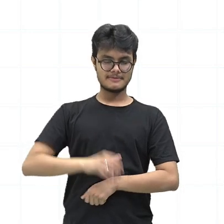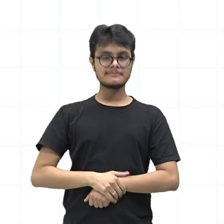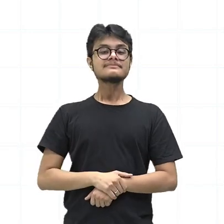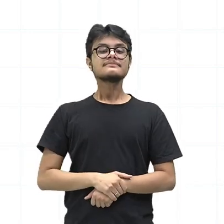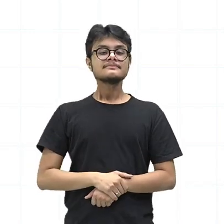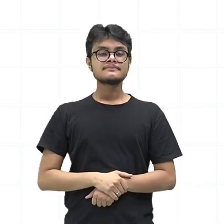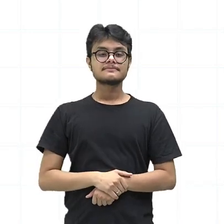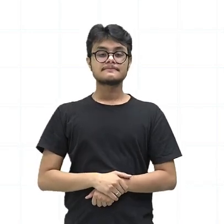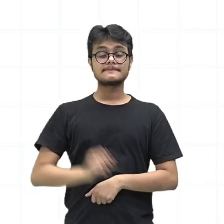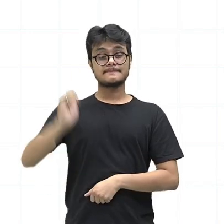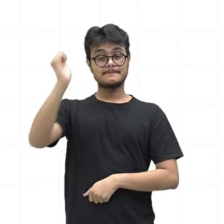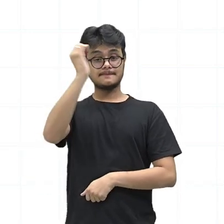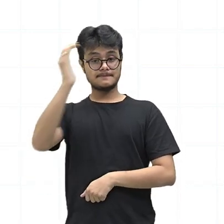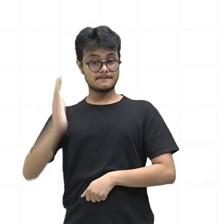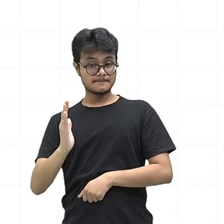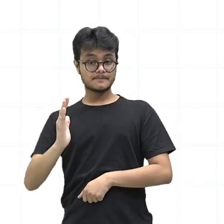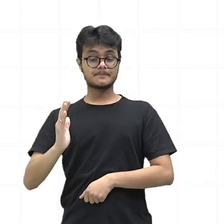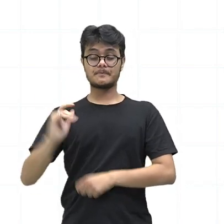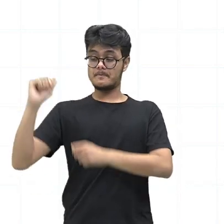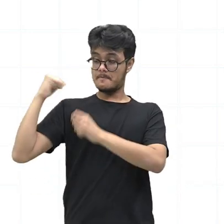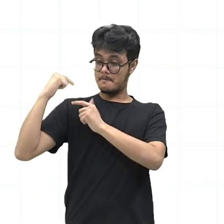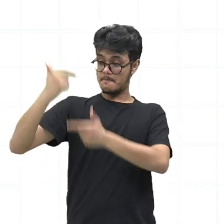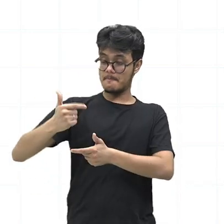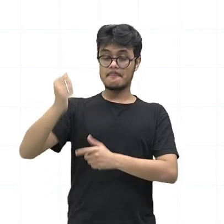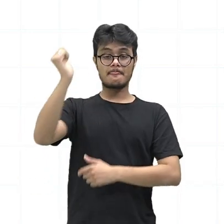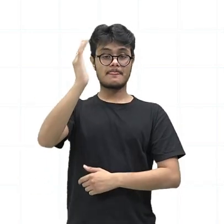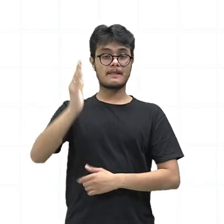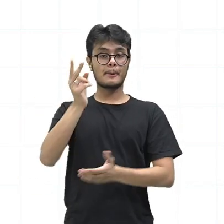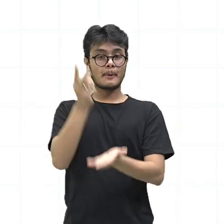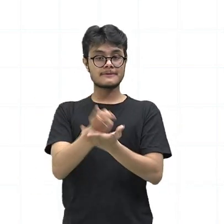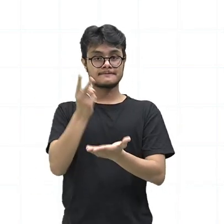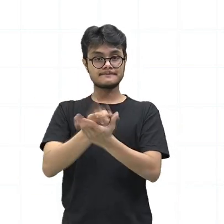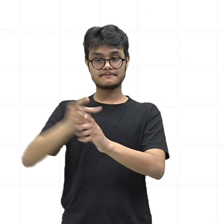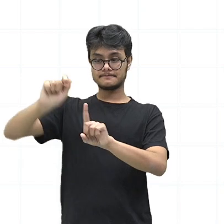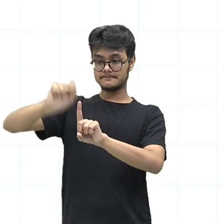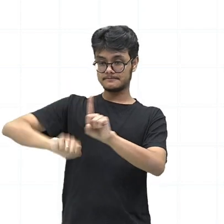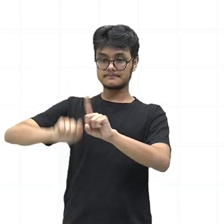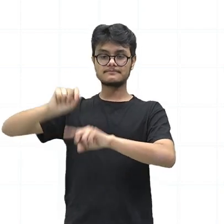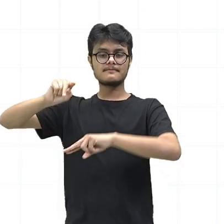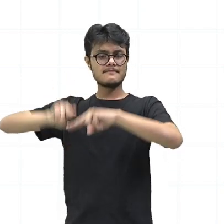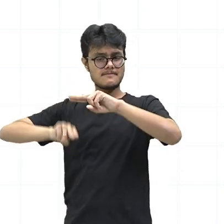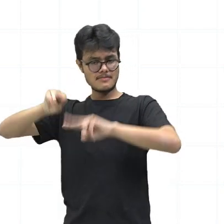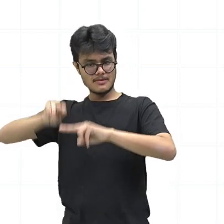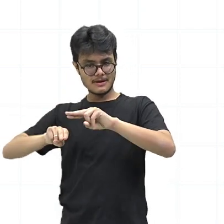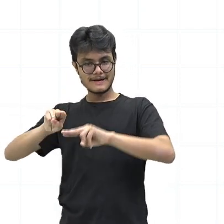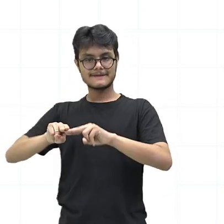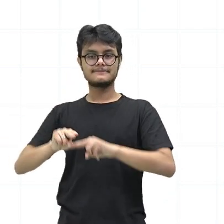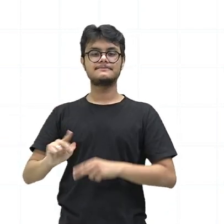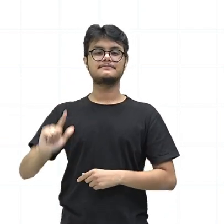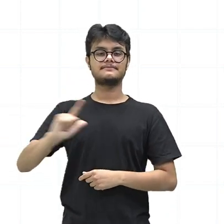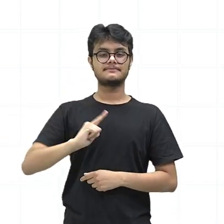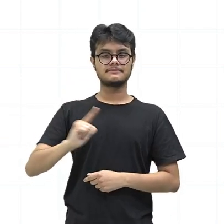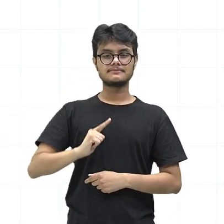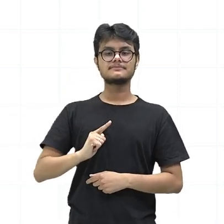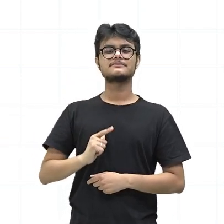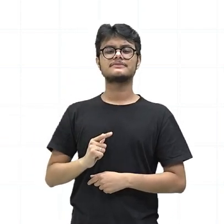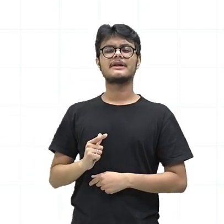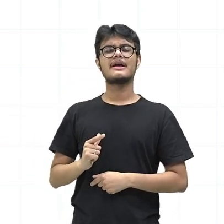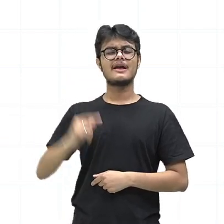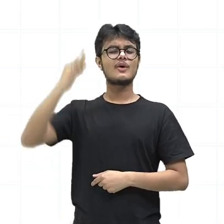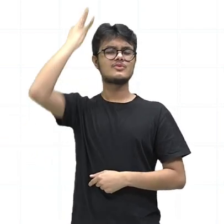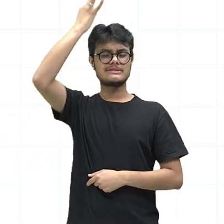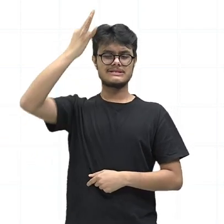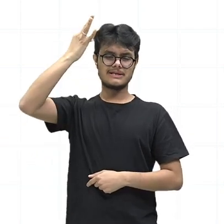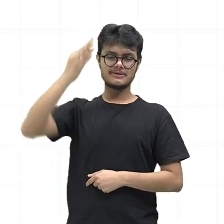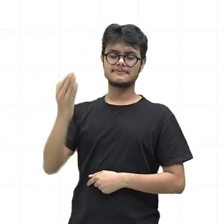No Brasil, a tradição manteve-se no mês de junho, quando são homenageados Santo Antônio,